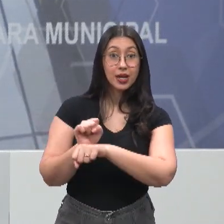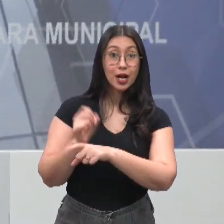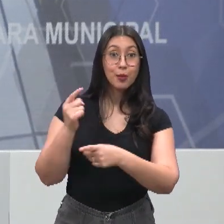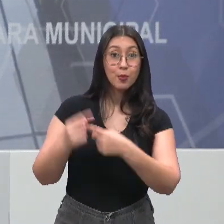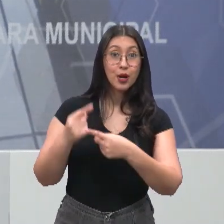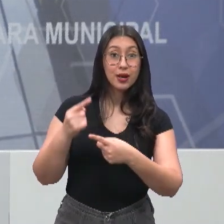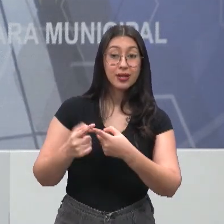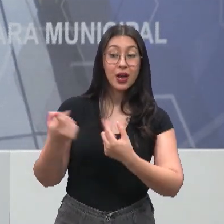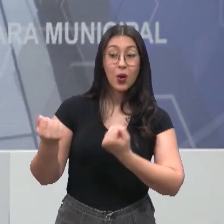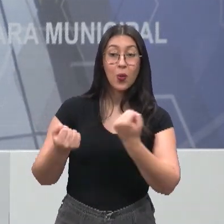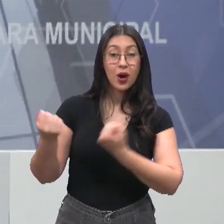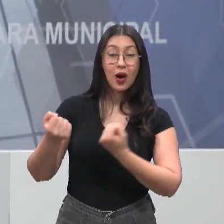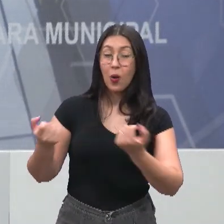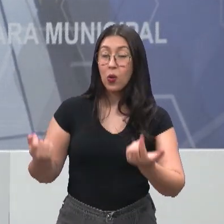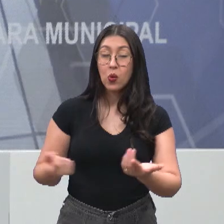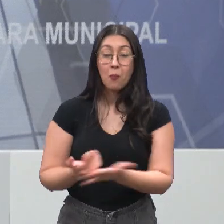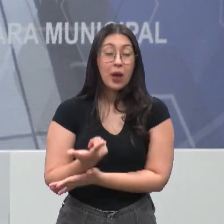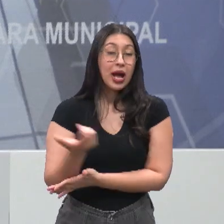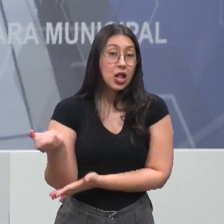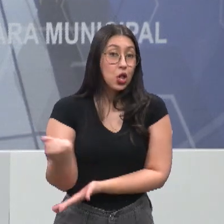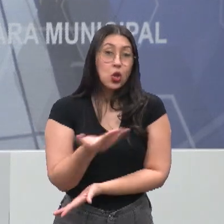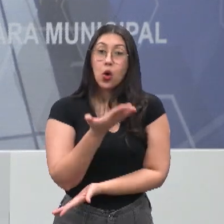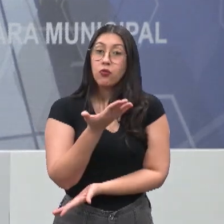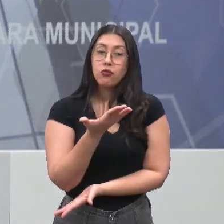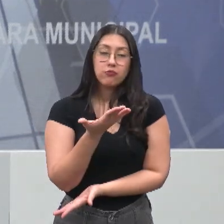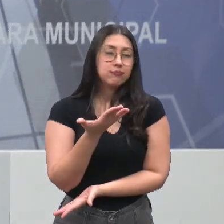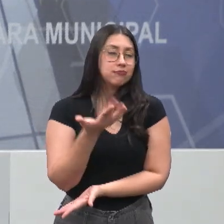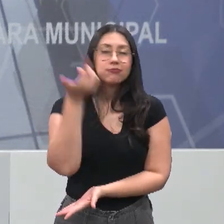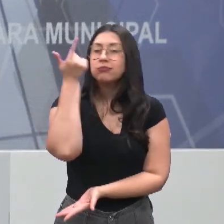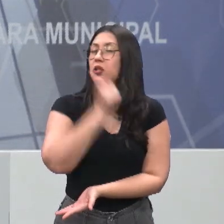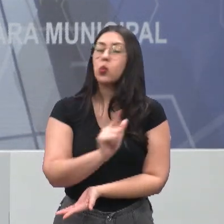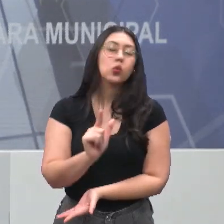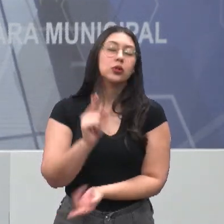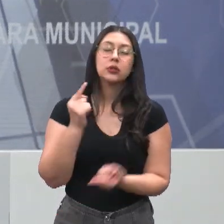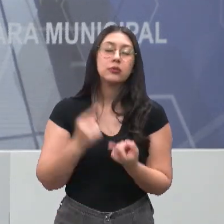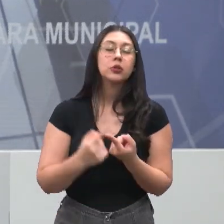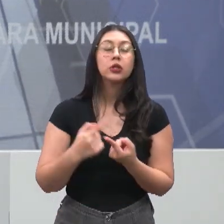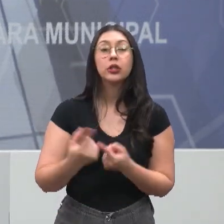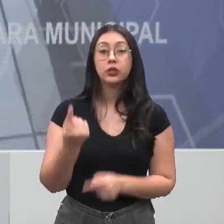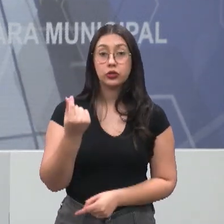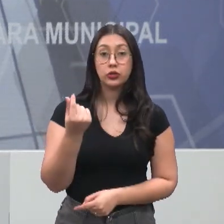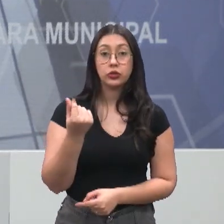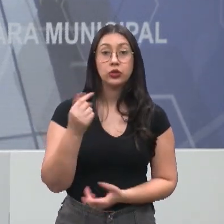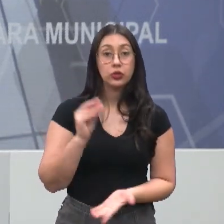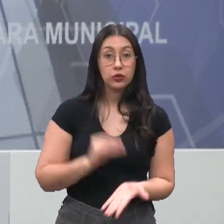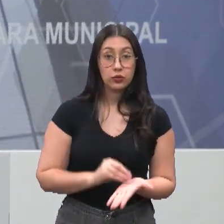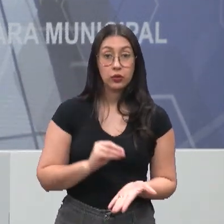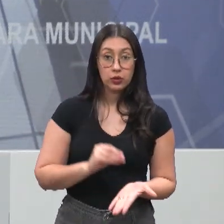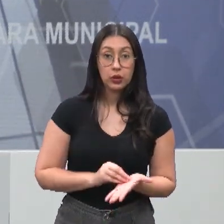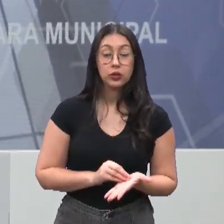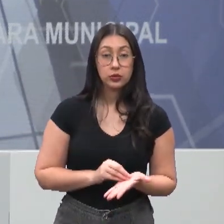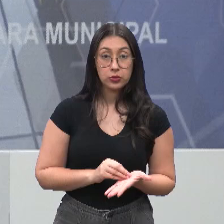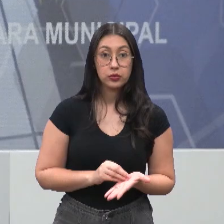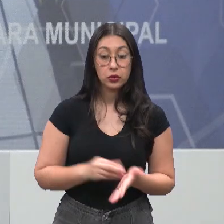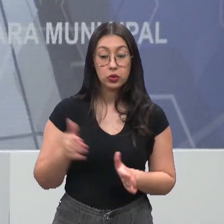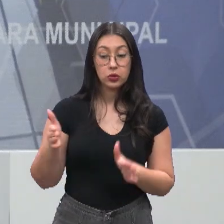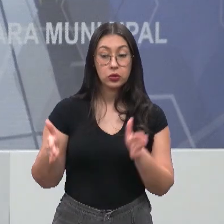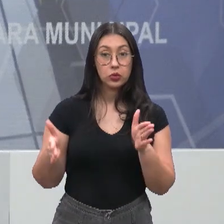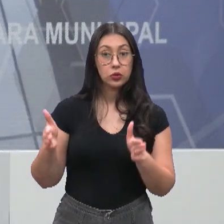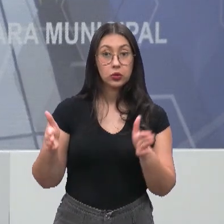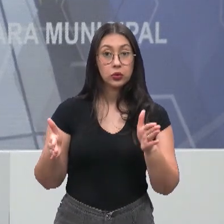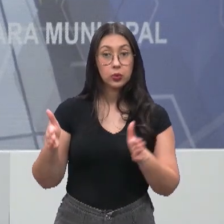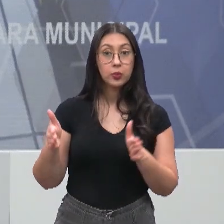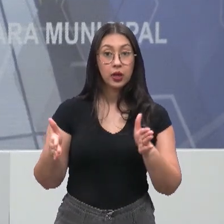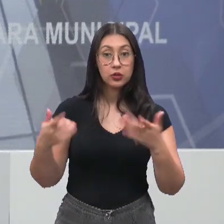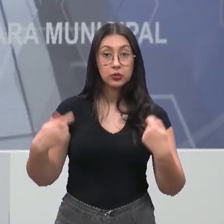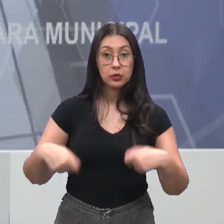não teriam condições financeiras para adquirir novos veículos, dentro do prazo que era estipulado dentro